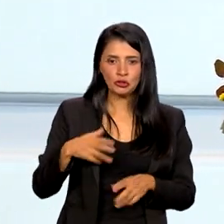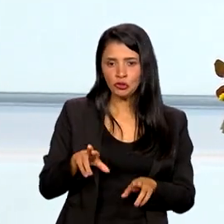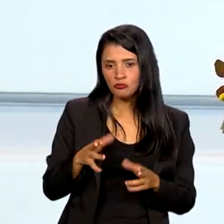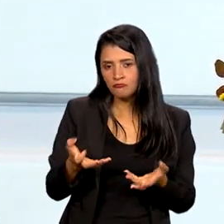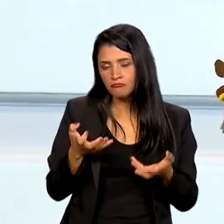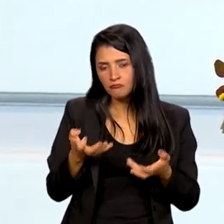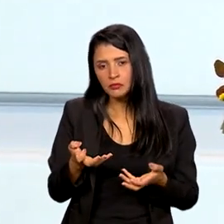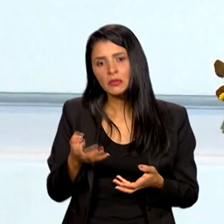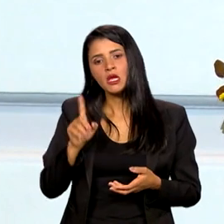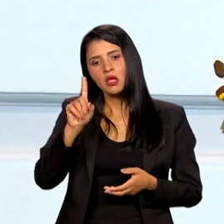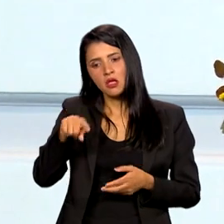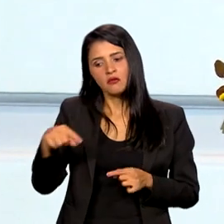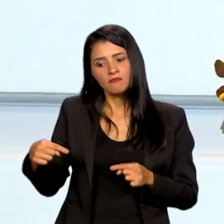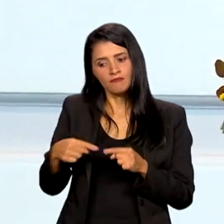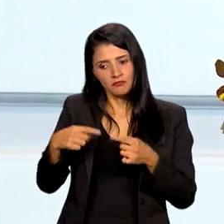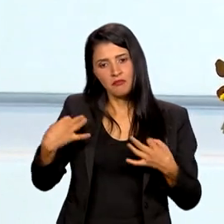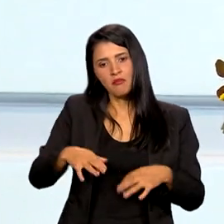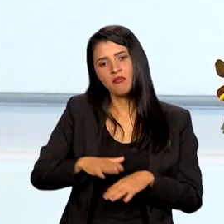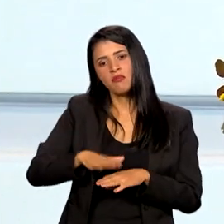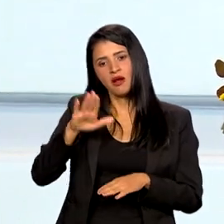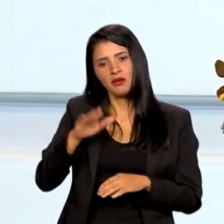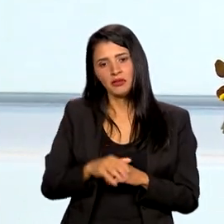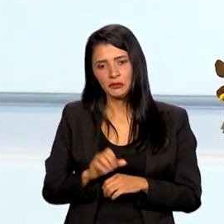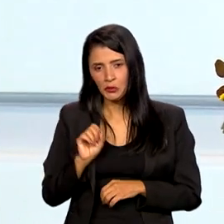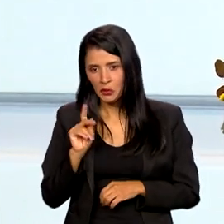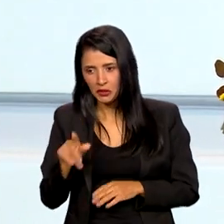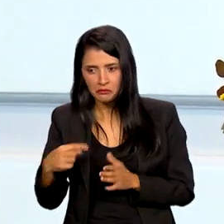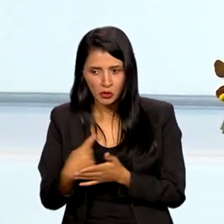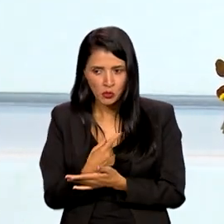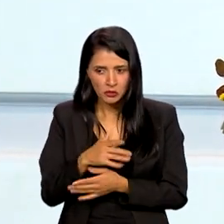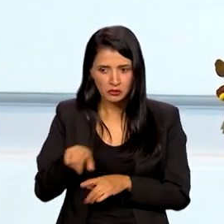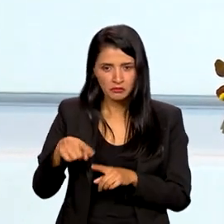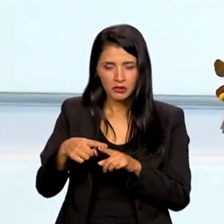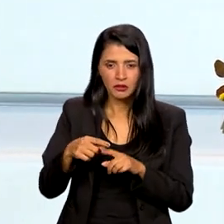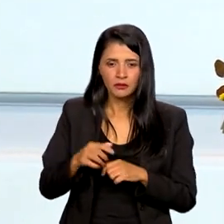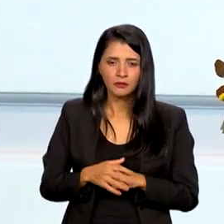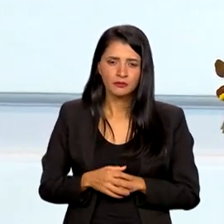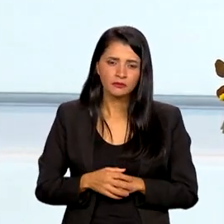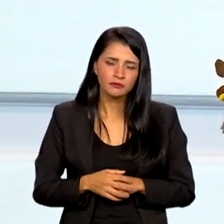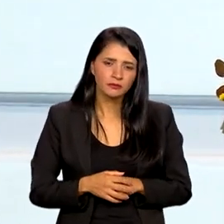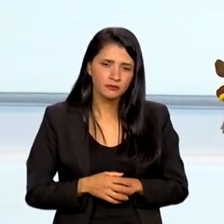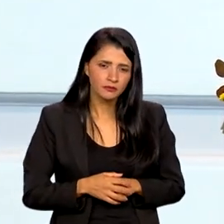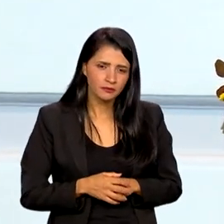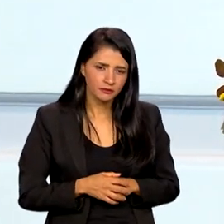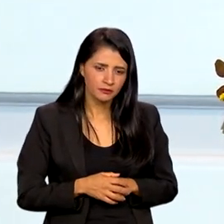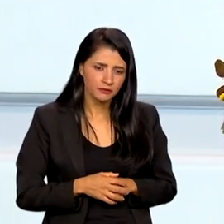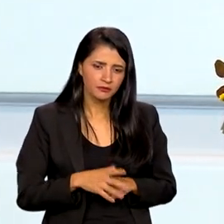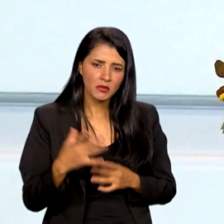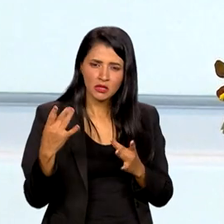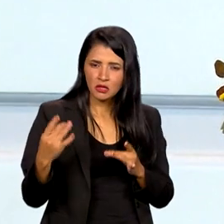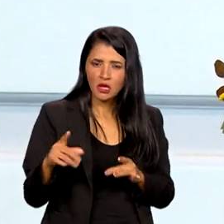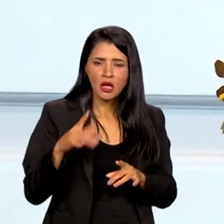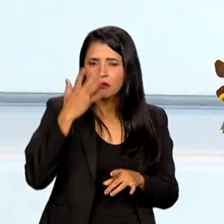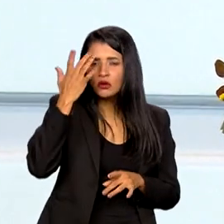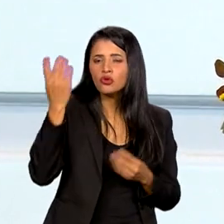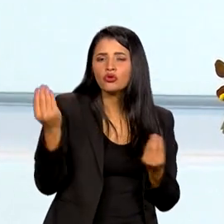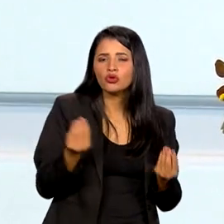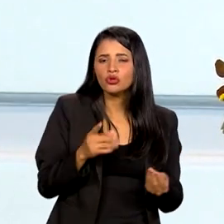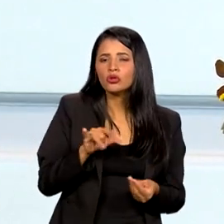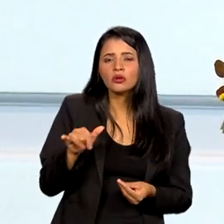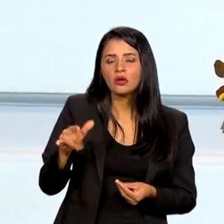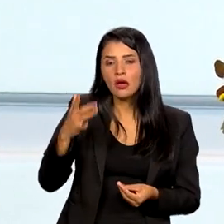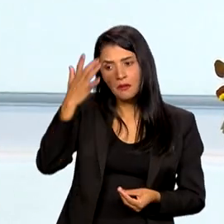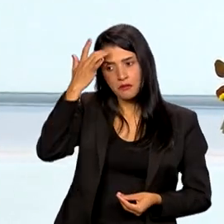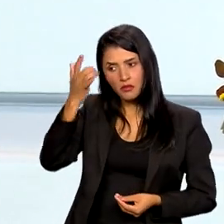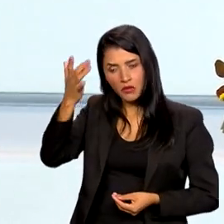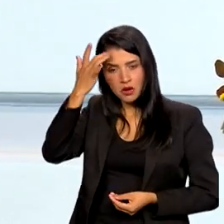vamos ficar ainda mais alinhados. Ok? Mais alguma coisa, gente? A questão dos supertucanos, secretário. Amanhã. Amanhã. Dá para